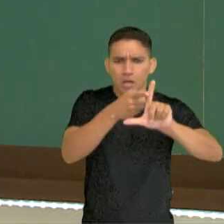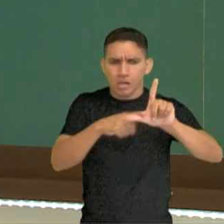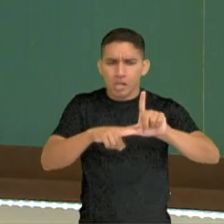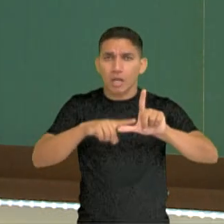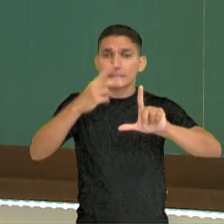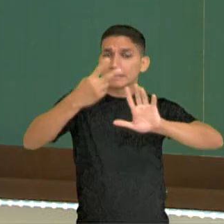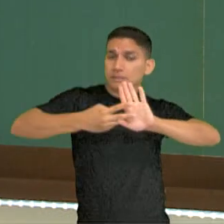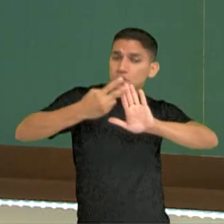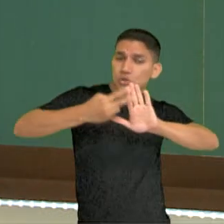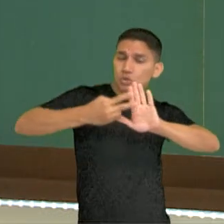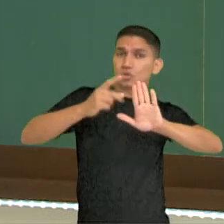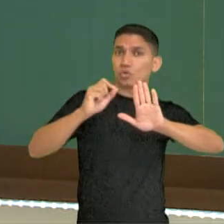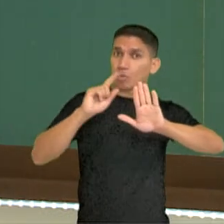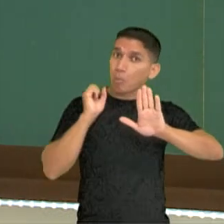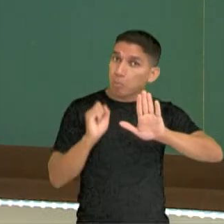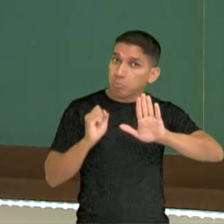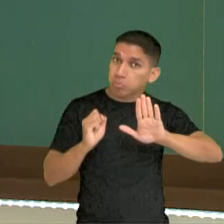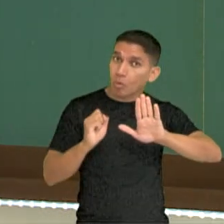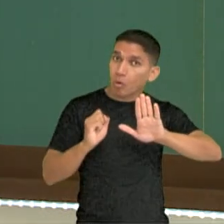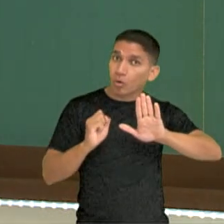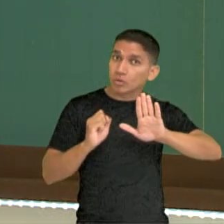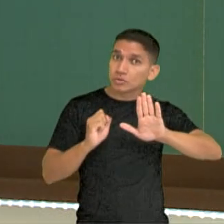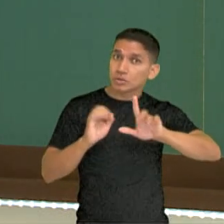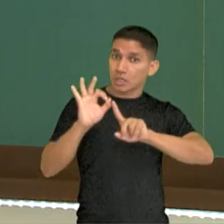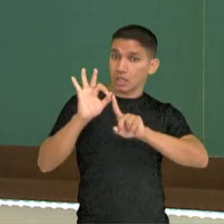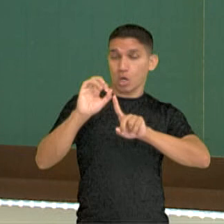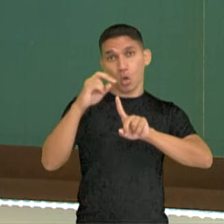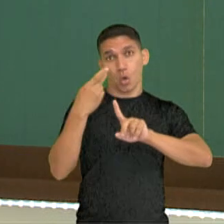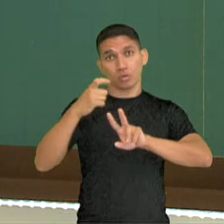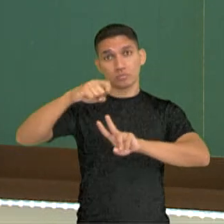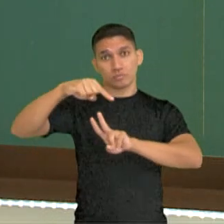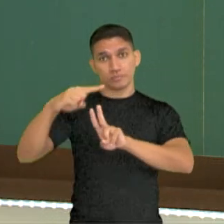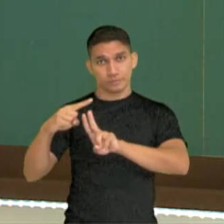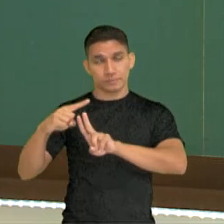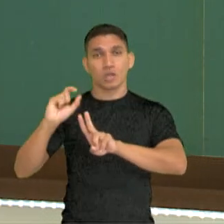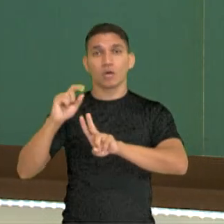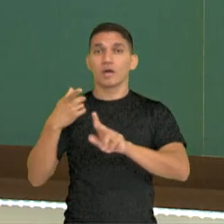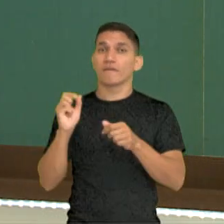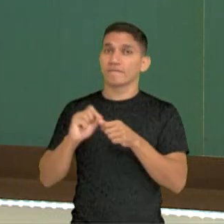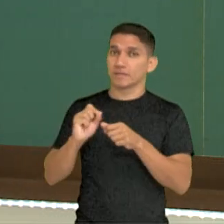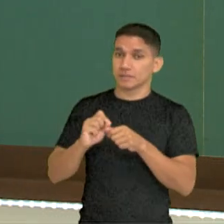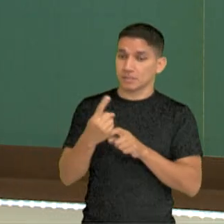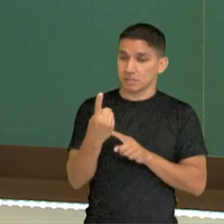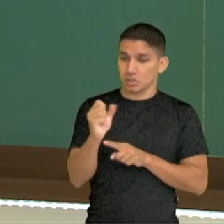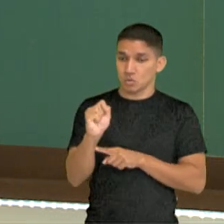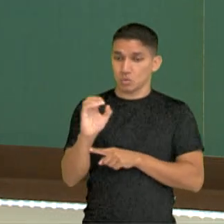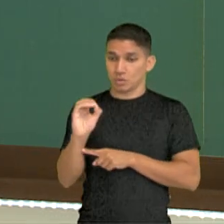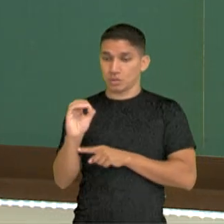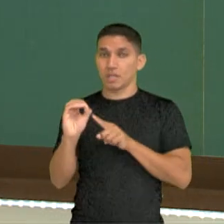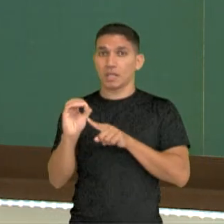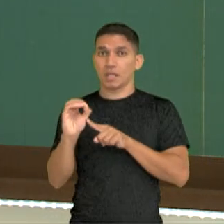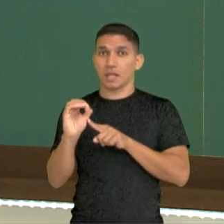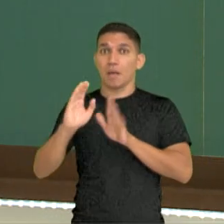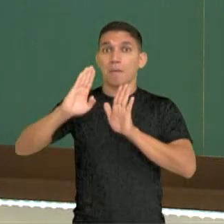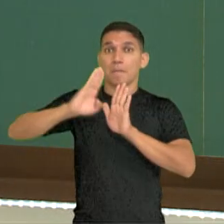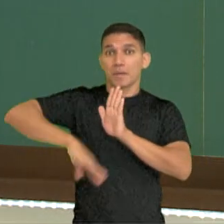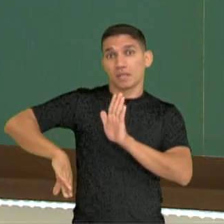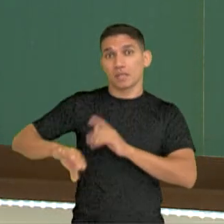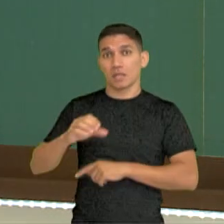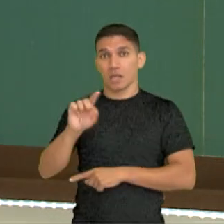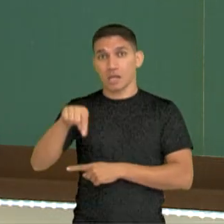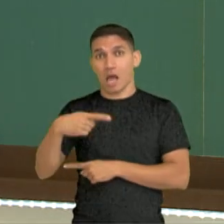segundo quadrante, ele pode estar tanto em graus como em radianos, eu vou fazer o 180 menos o alfa se ele estiver